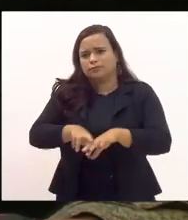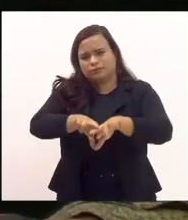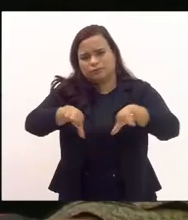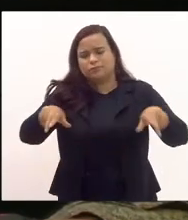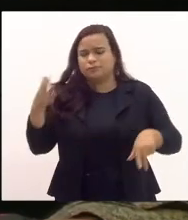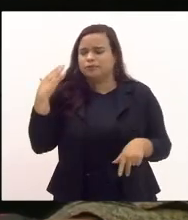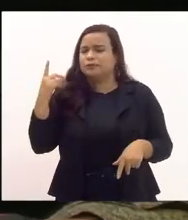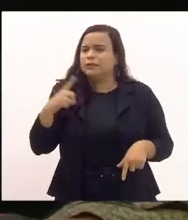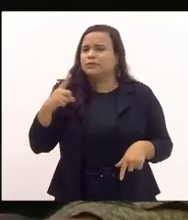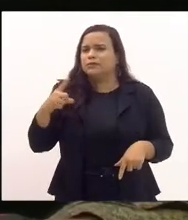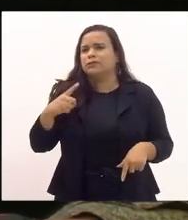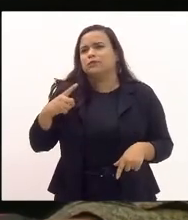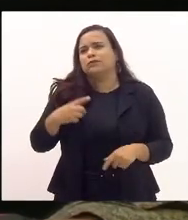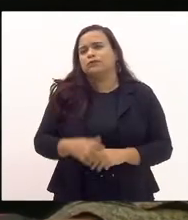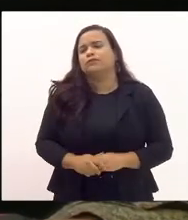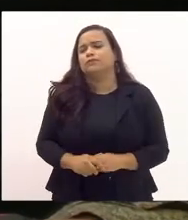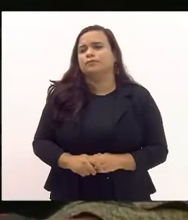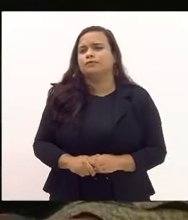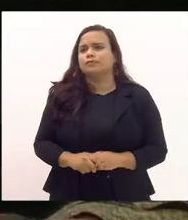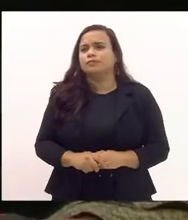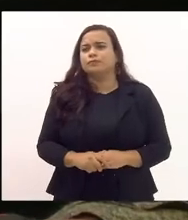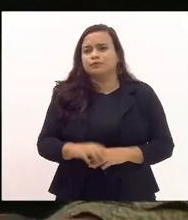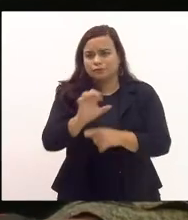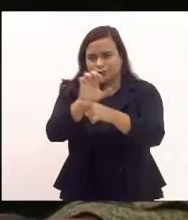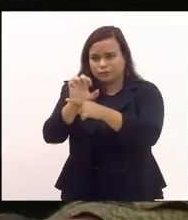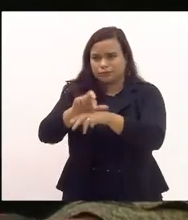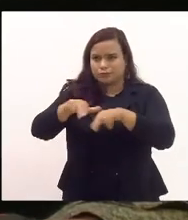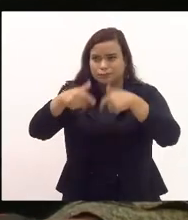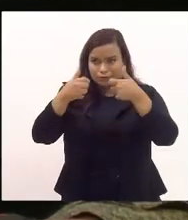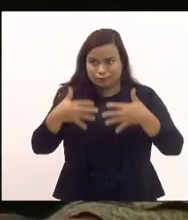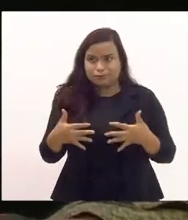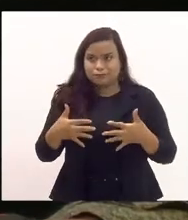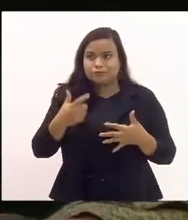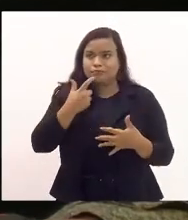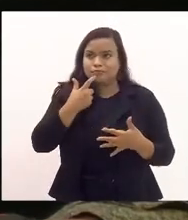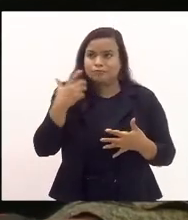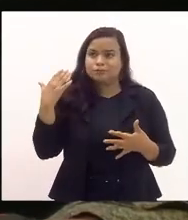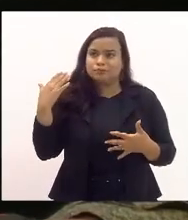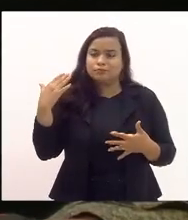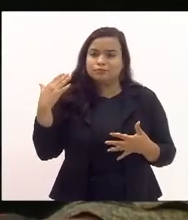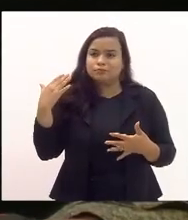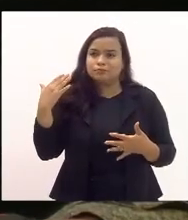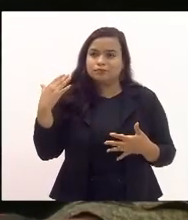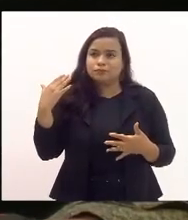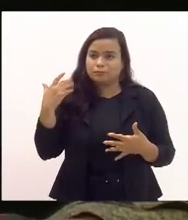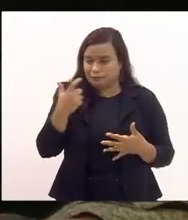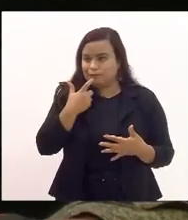gente viveu já disse aqui nesses estados mas mais recentemente e